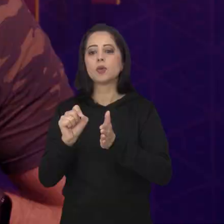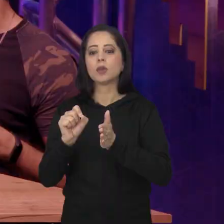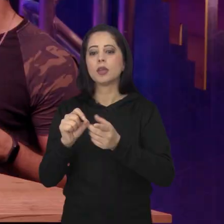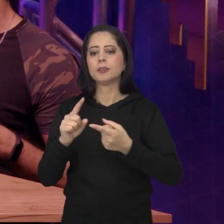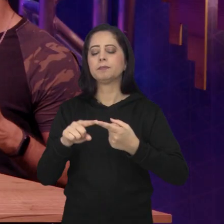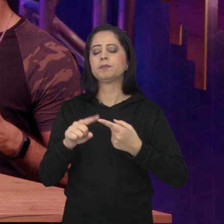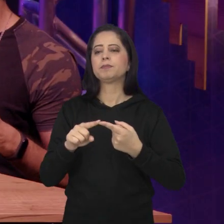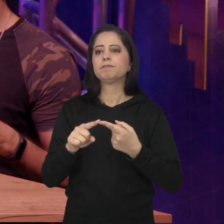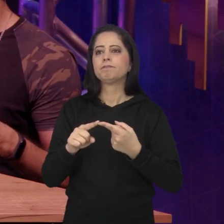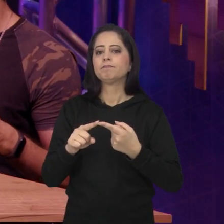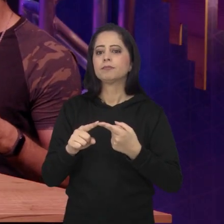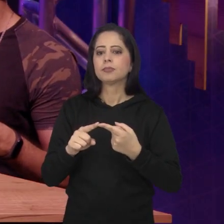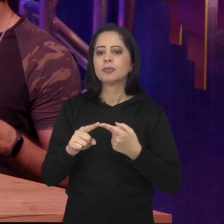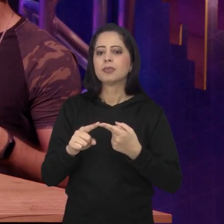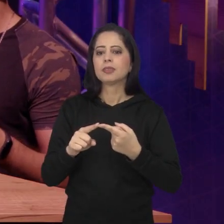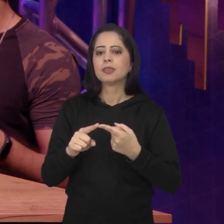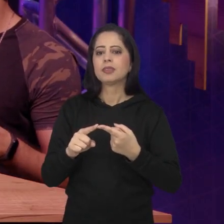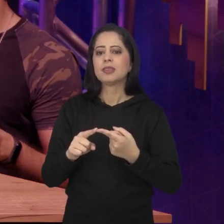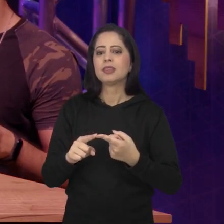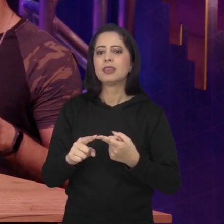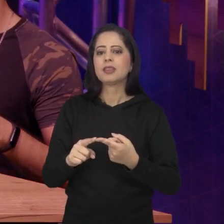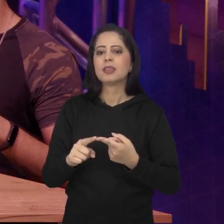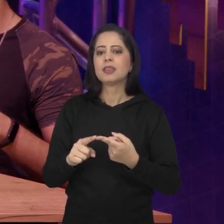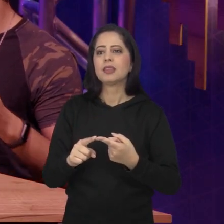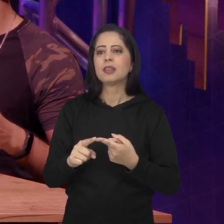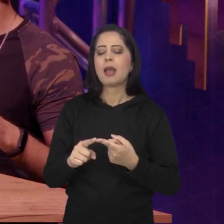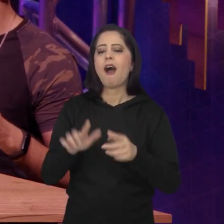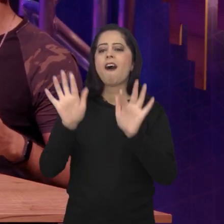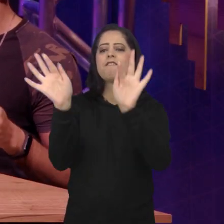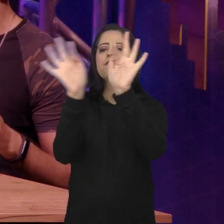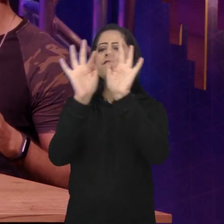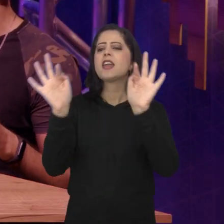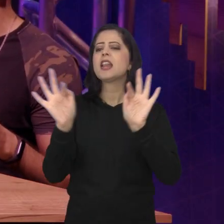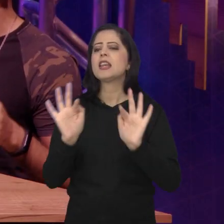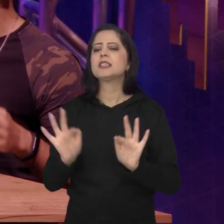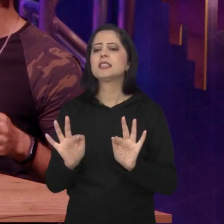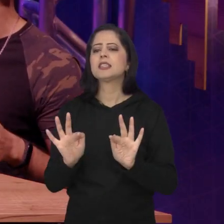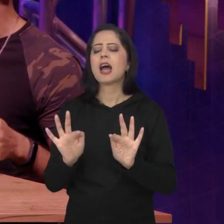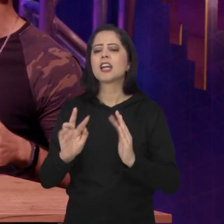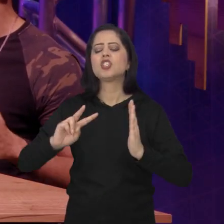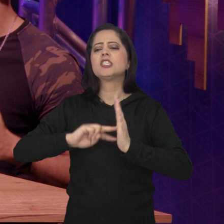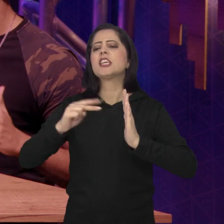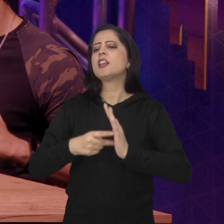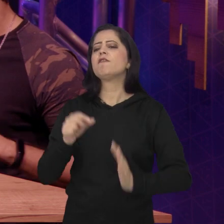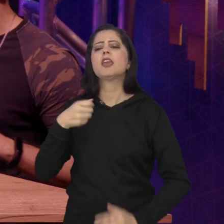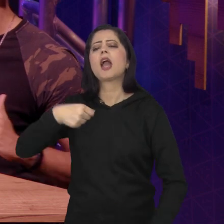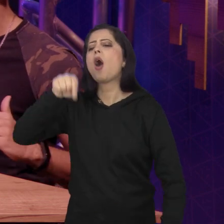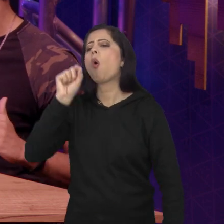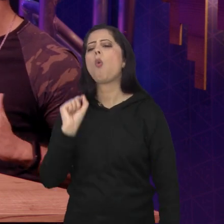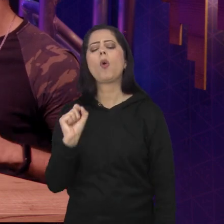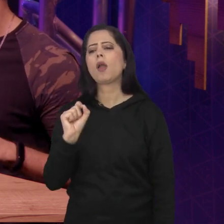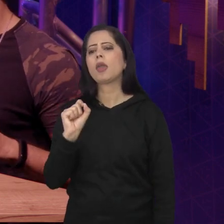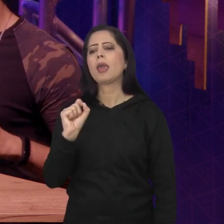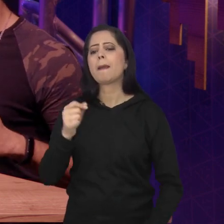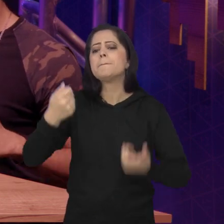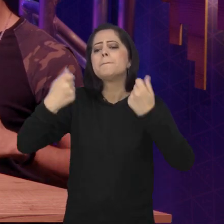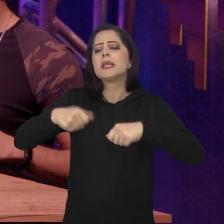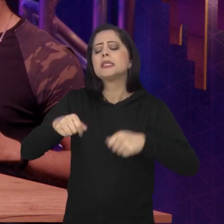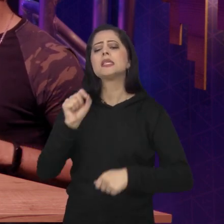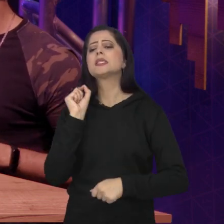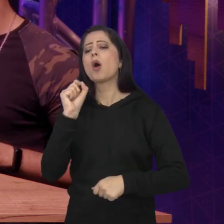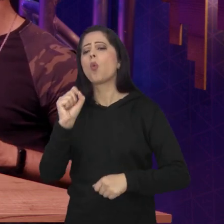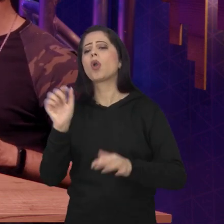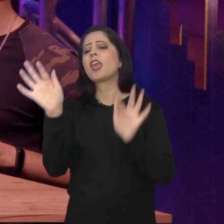pesquisa era qual é o fator crucial para definir a felicidade. O que a gente precisa ter na vida? Então,